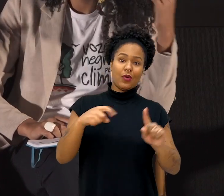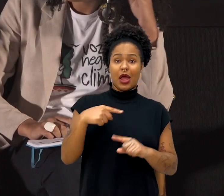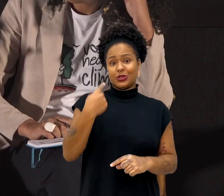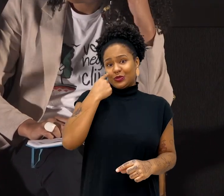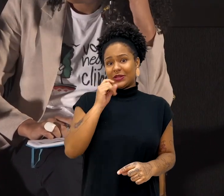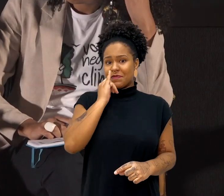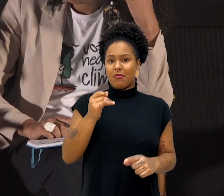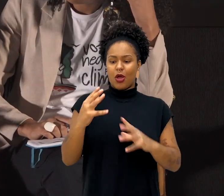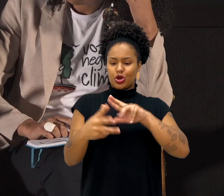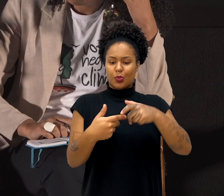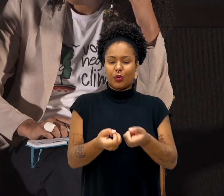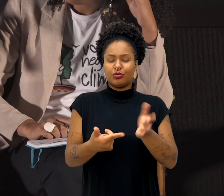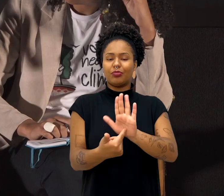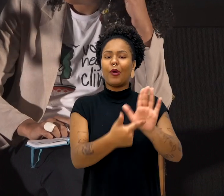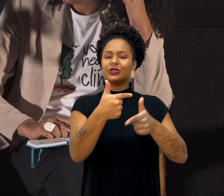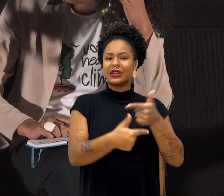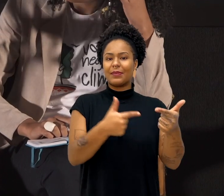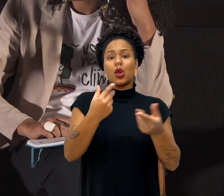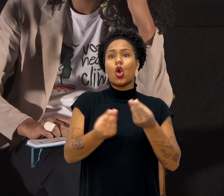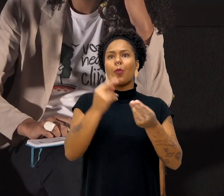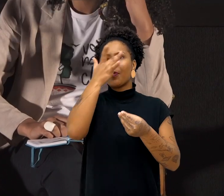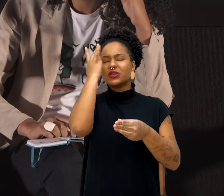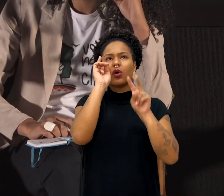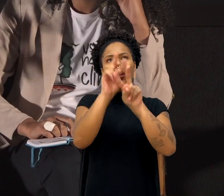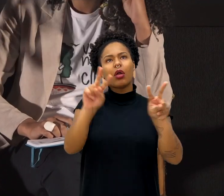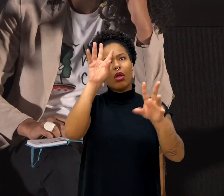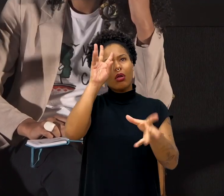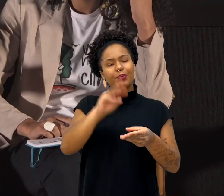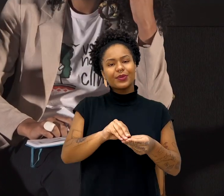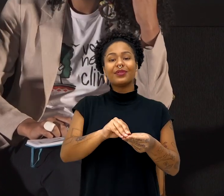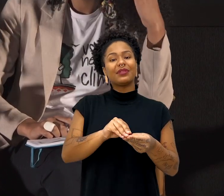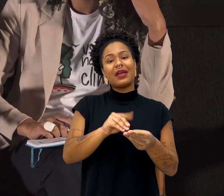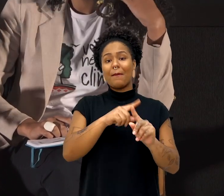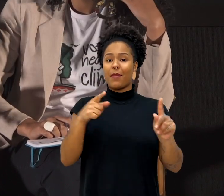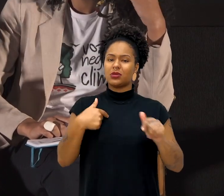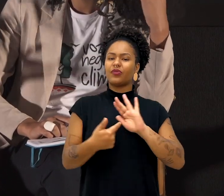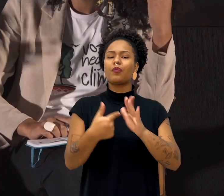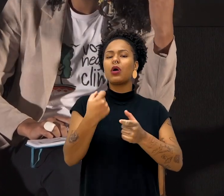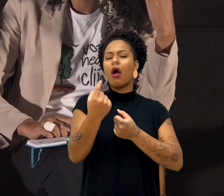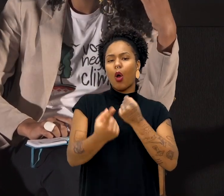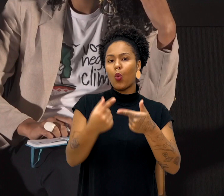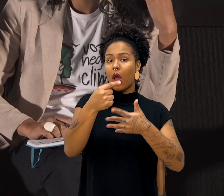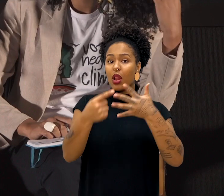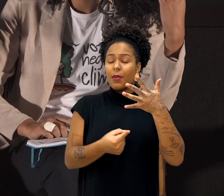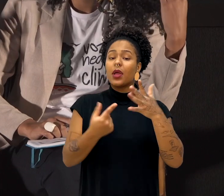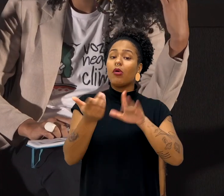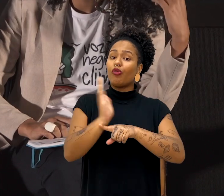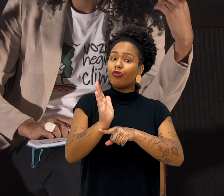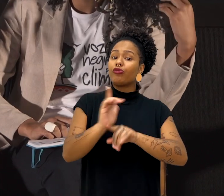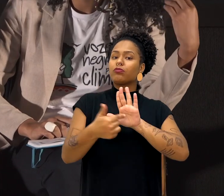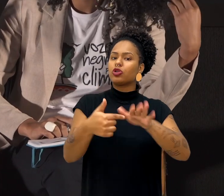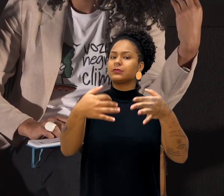intenção, talvez sim, talvez não. A gente nunca sabe, quando a gente joga a nossa obra no mundo, como ela vai ser interpretada. Mas assim, eu queria